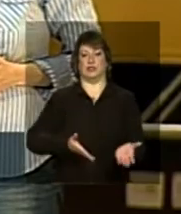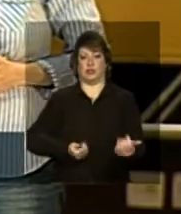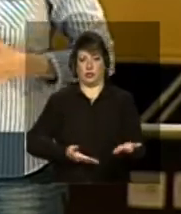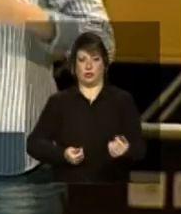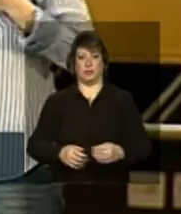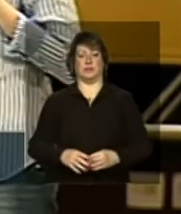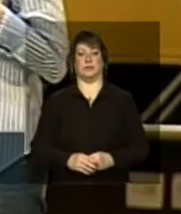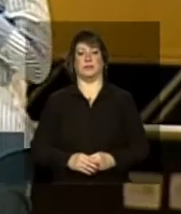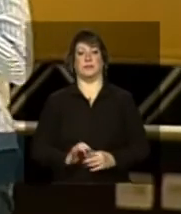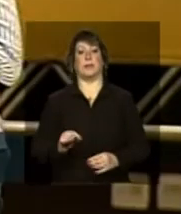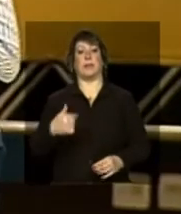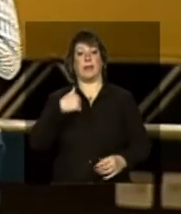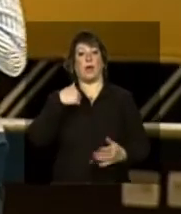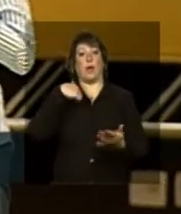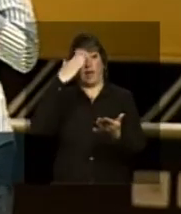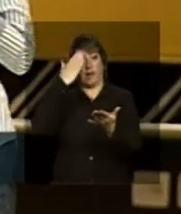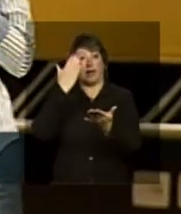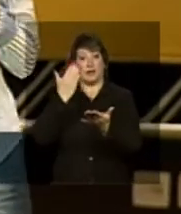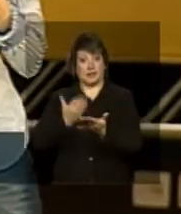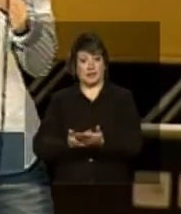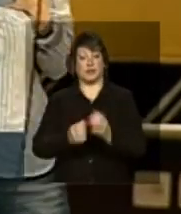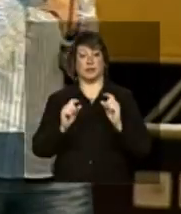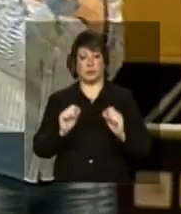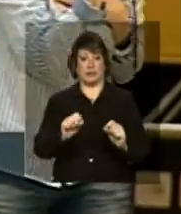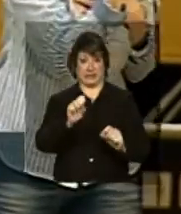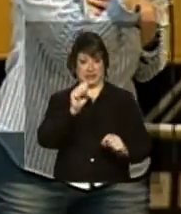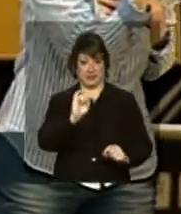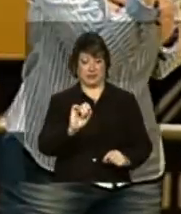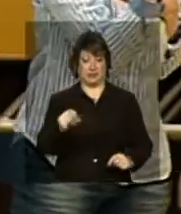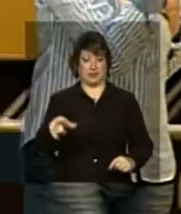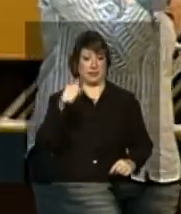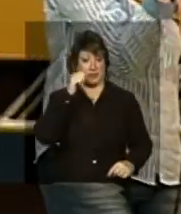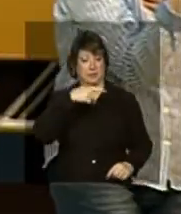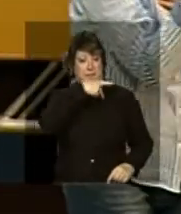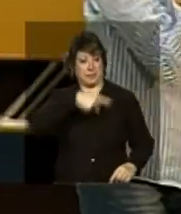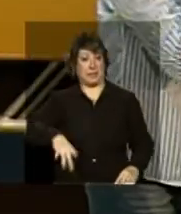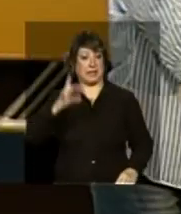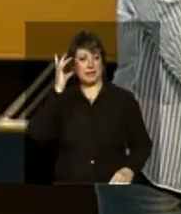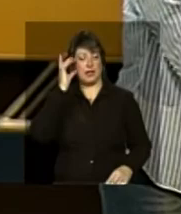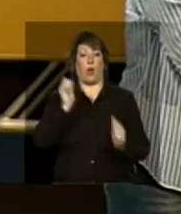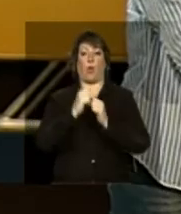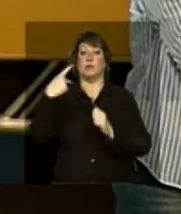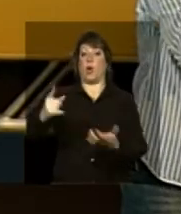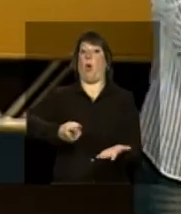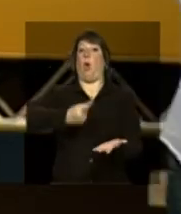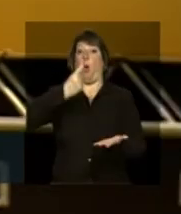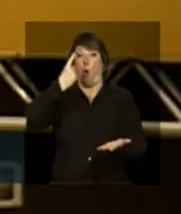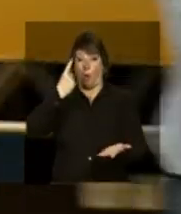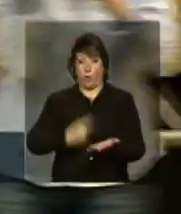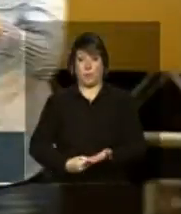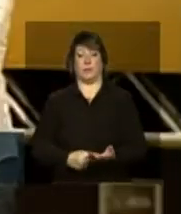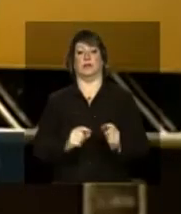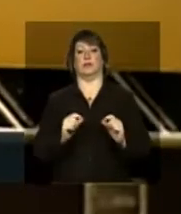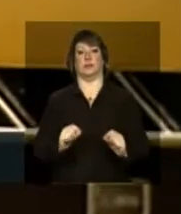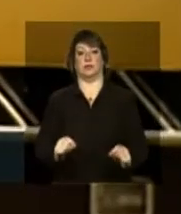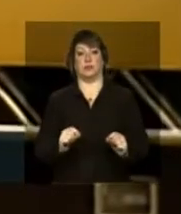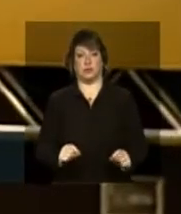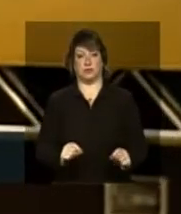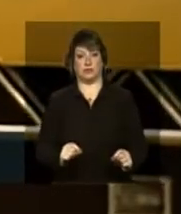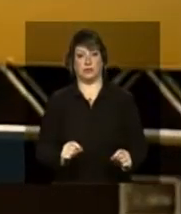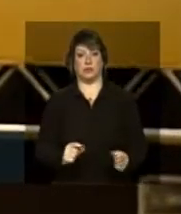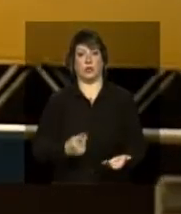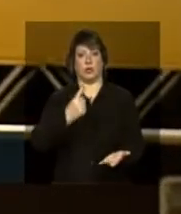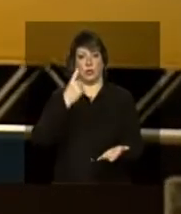adolescentes. Eu acredito que a presidenta Dilma, com seu compromisso, compromisso